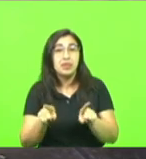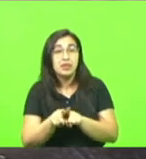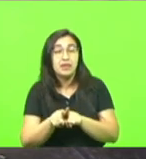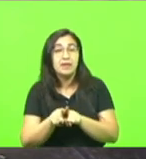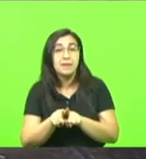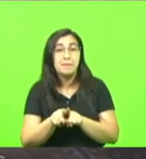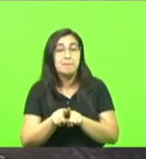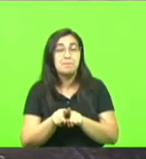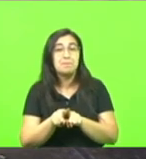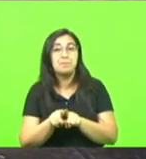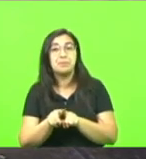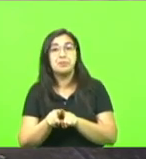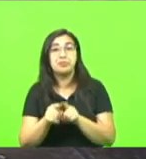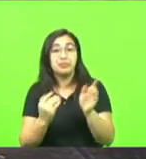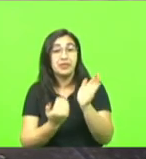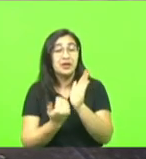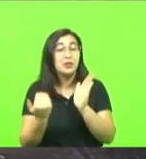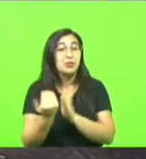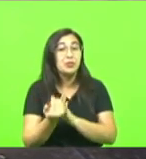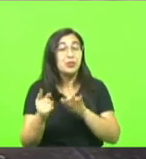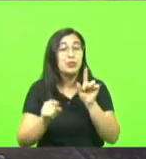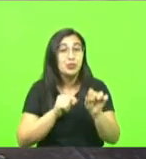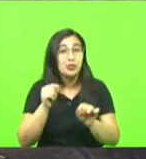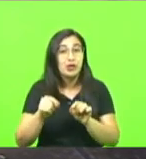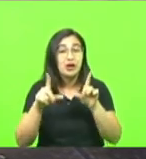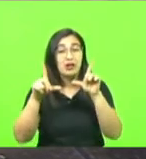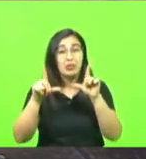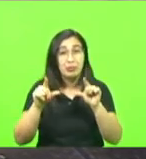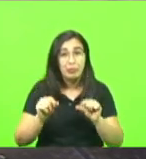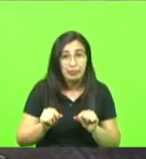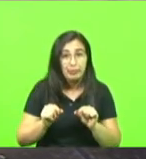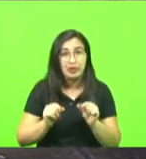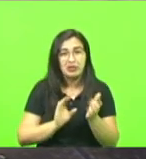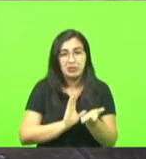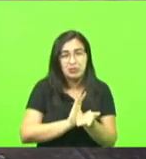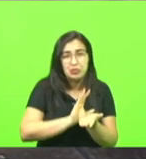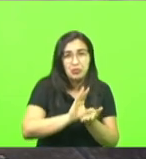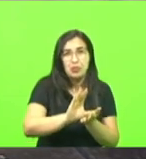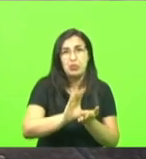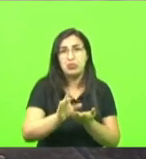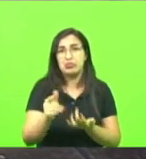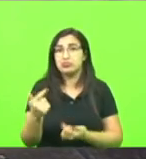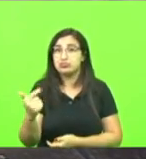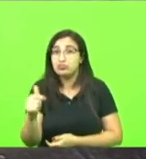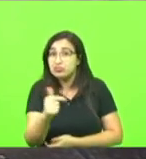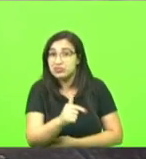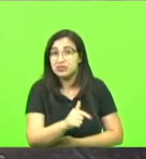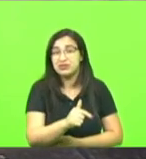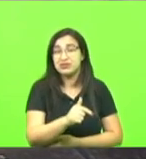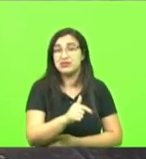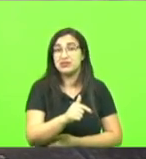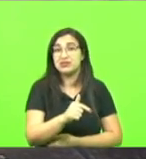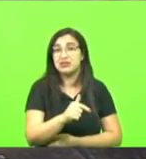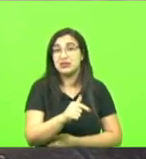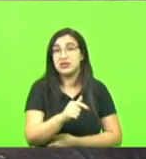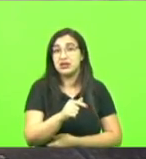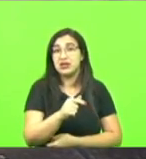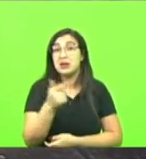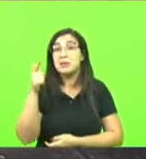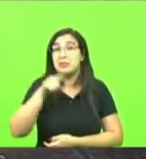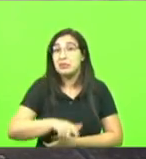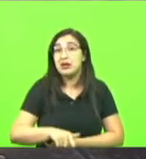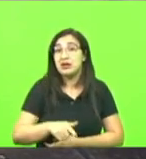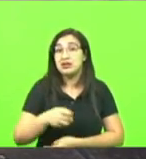mais alto, sabe o que vai acontecer? Menos investimento. Com menos investimento, adivinha o que vai acontecer? Menos